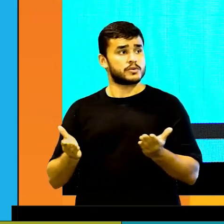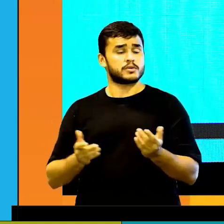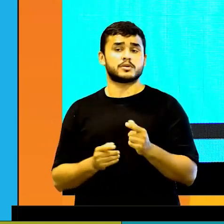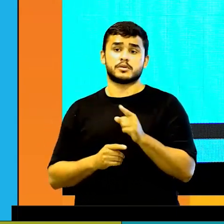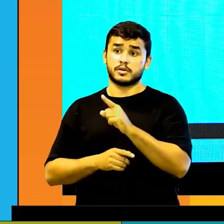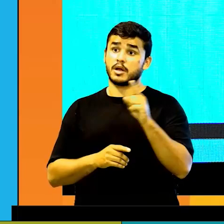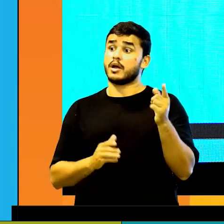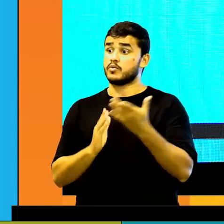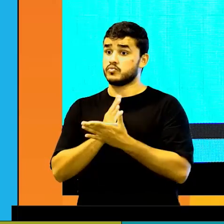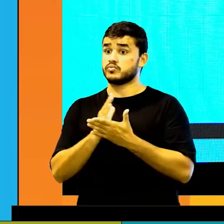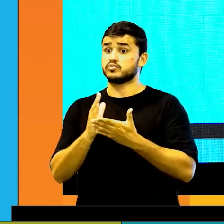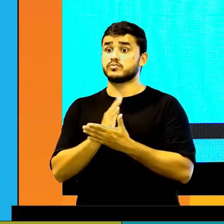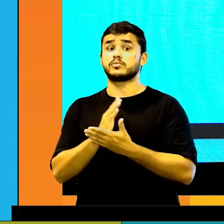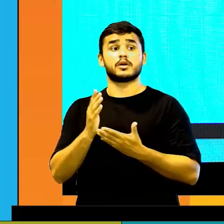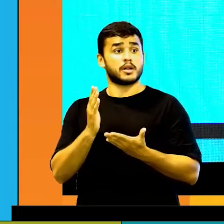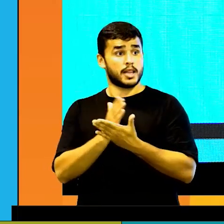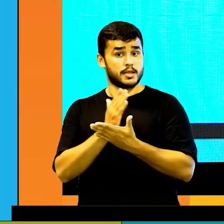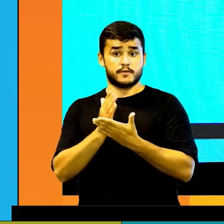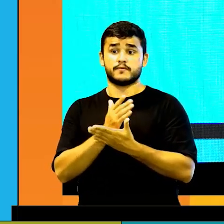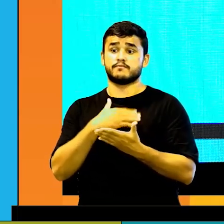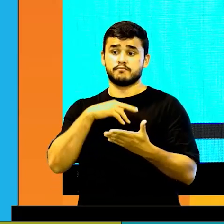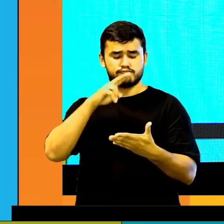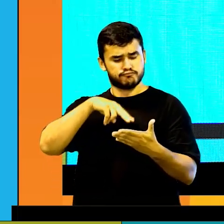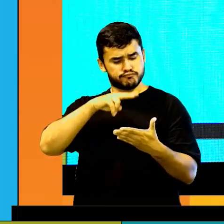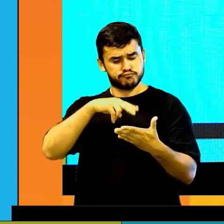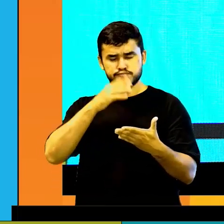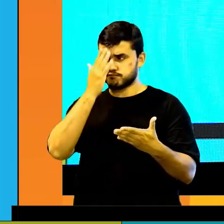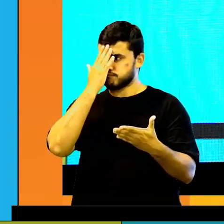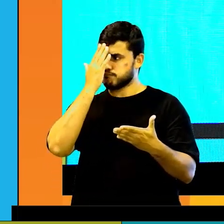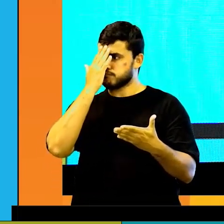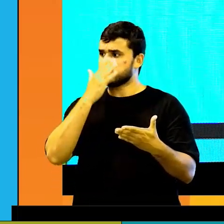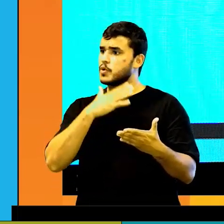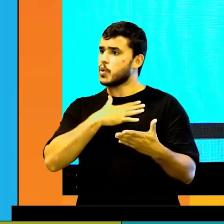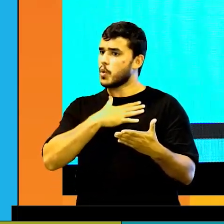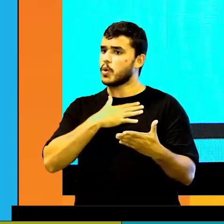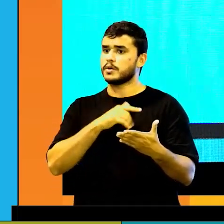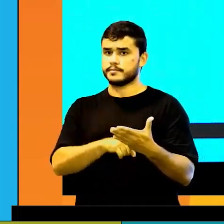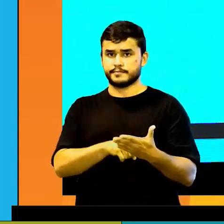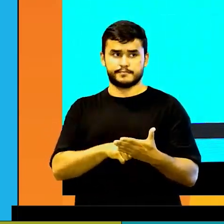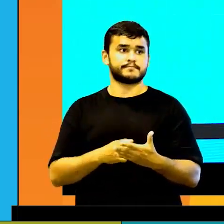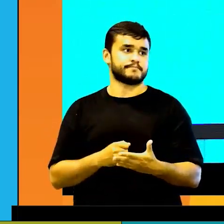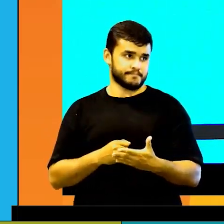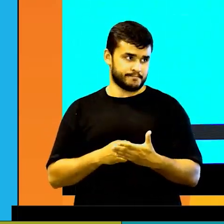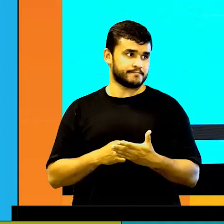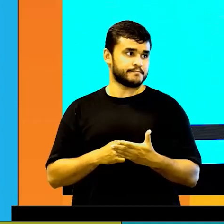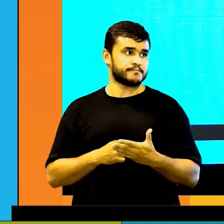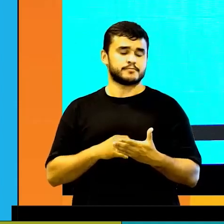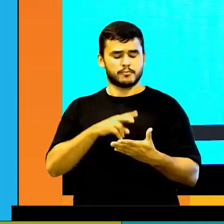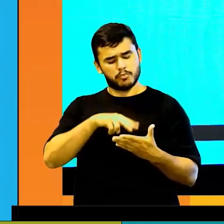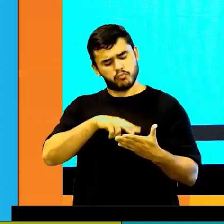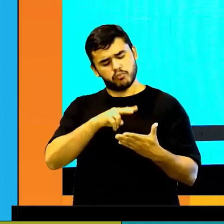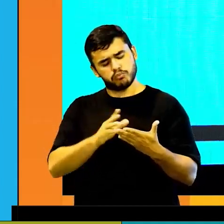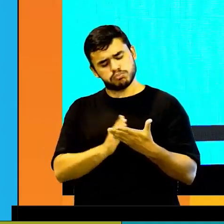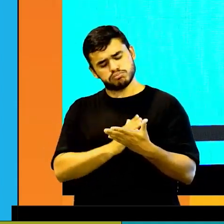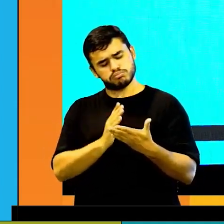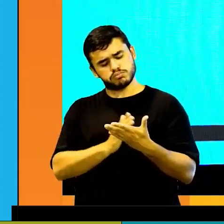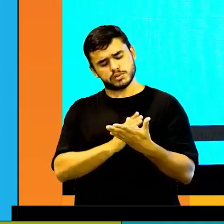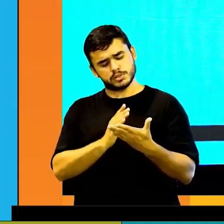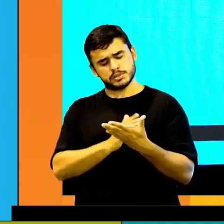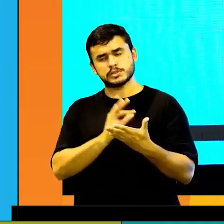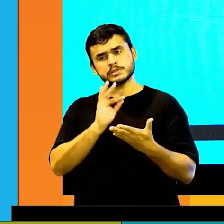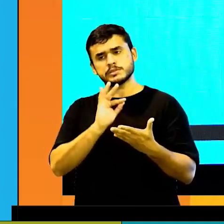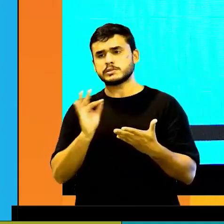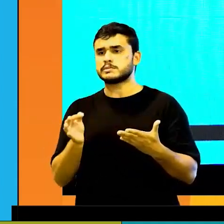quem gosta de ler, ainda agrada, ainda faz sucesso, tá? É aquela história romântica bem gostosa, assim,